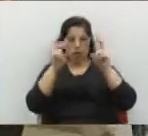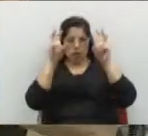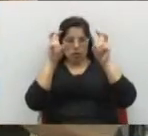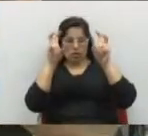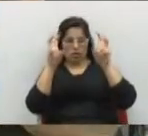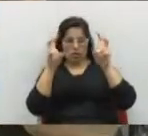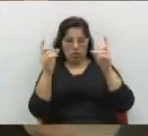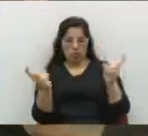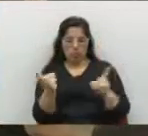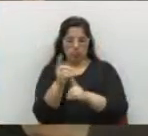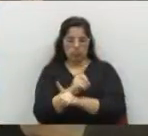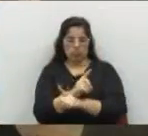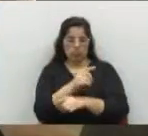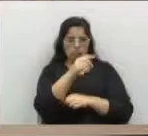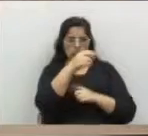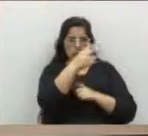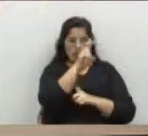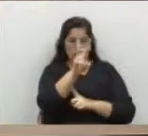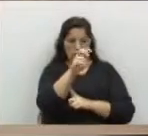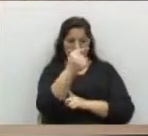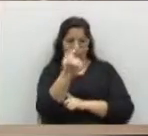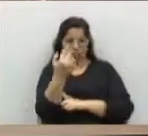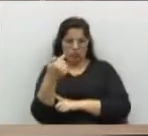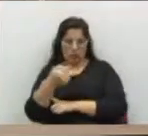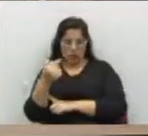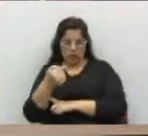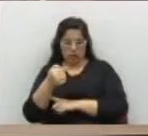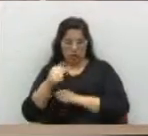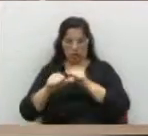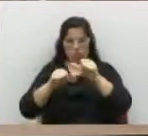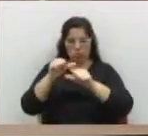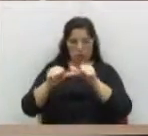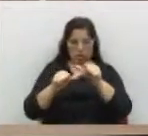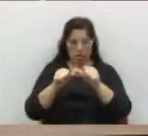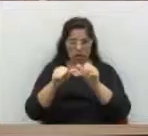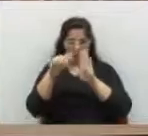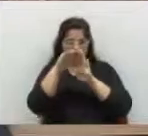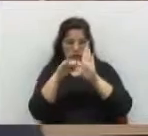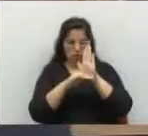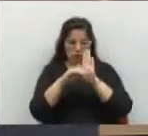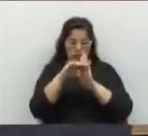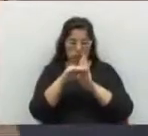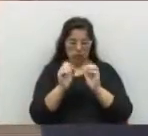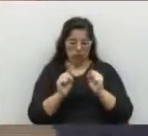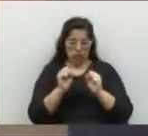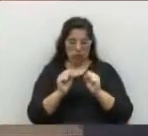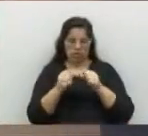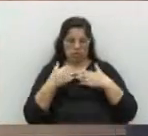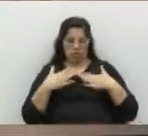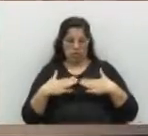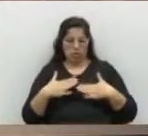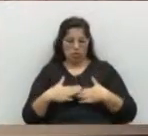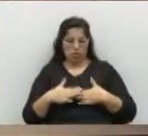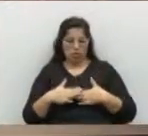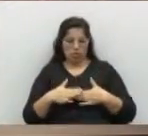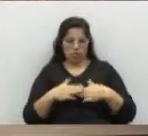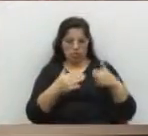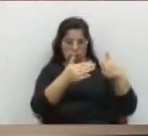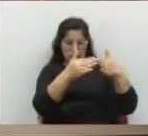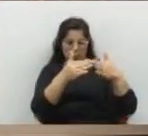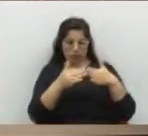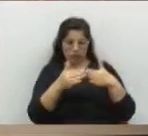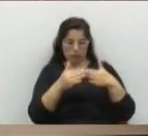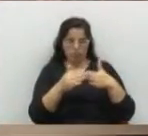517? Requerimento do vereador Ronei Costa Martins Questão de está ordem, em senhor discussão. Para discutir uma questão de